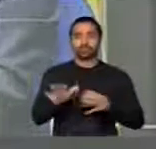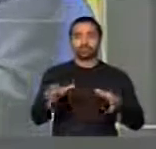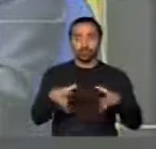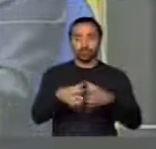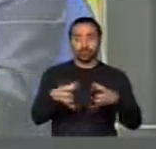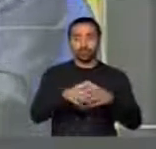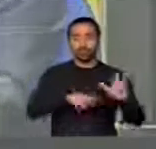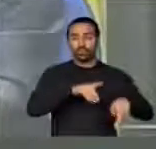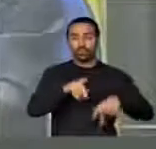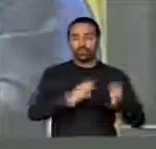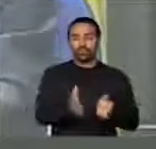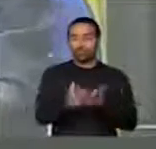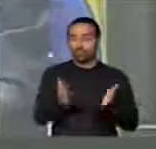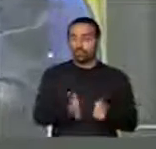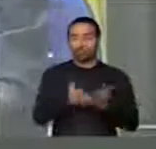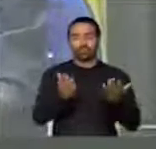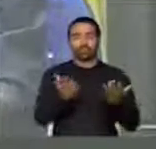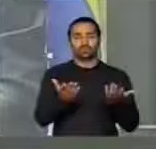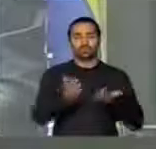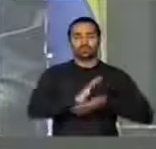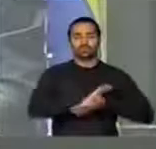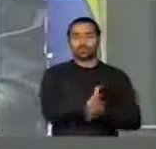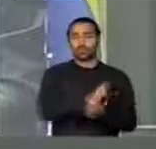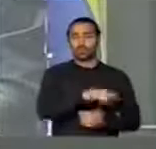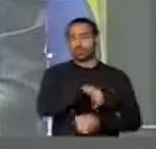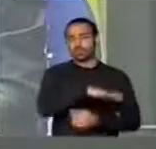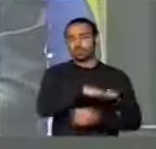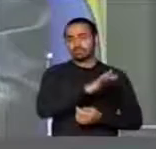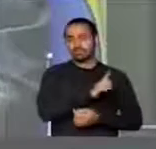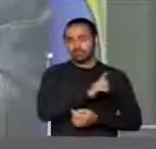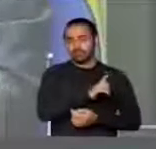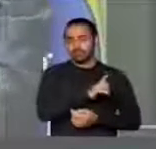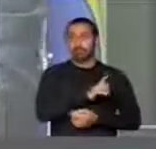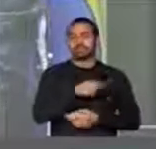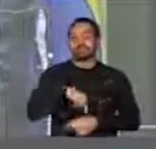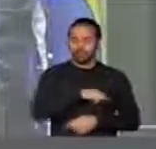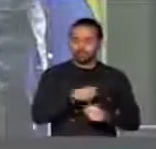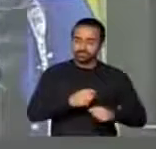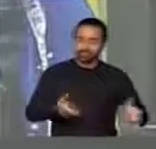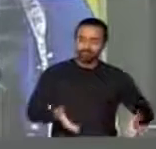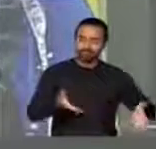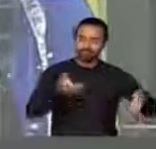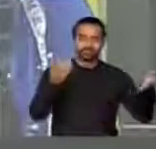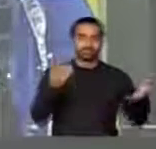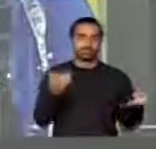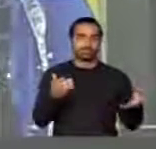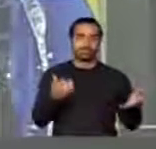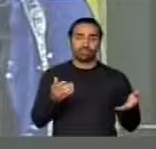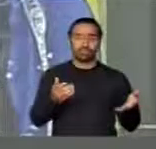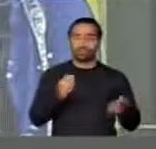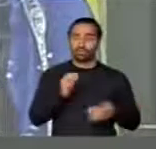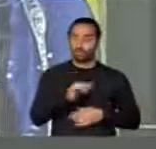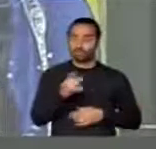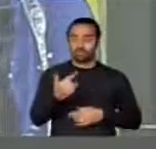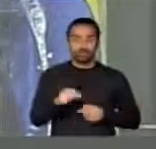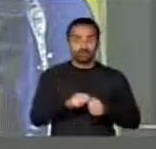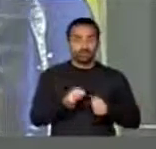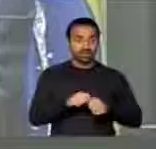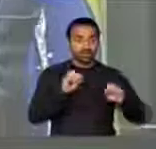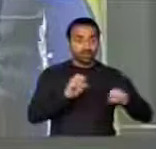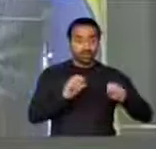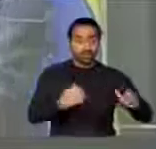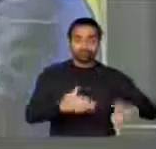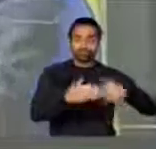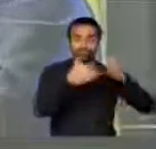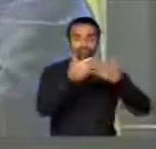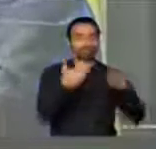empobrecidas e marginalizadas do nosso país. Não vejo caminho fora disso para que se